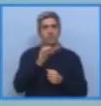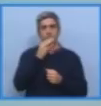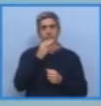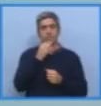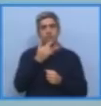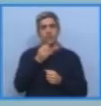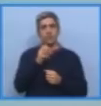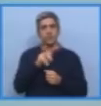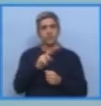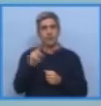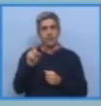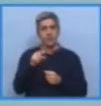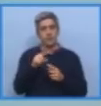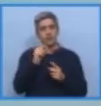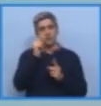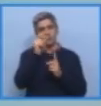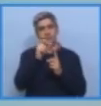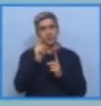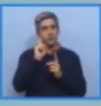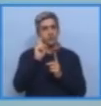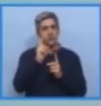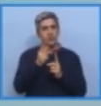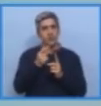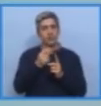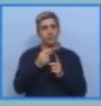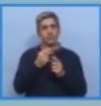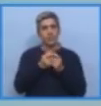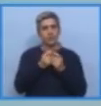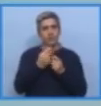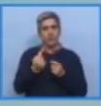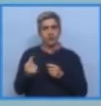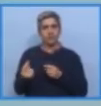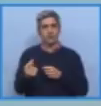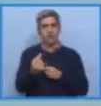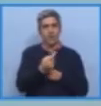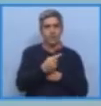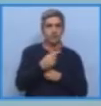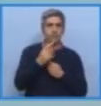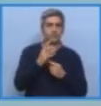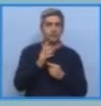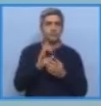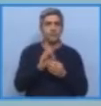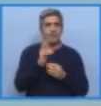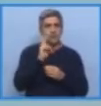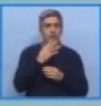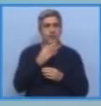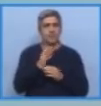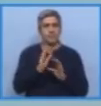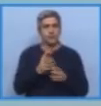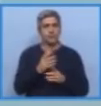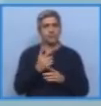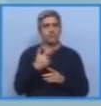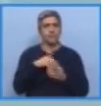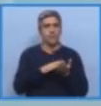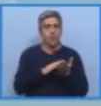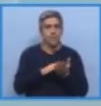Tomé, não é? Esta figura tão estranhamente próxima de cada um de nós, não é? Alguém que tem que ver para crer e que precisa das